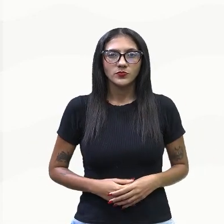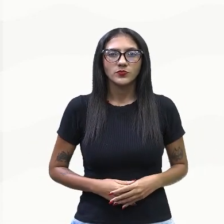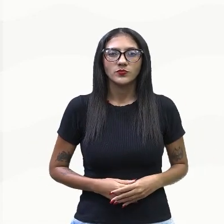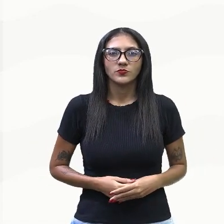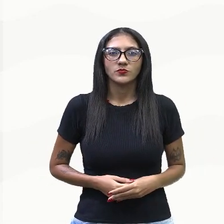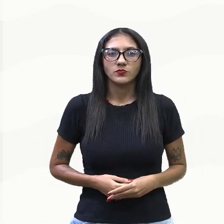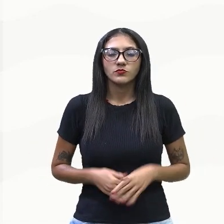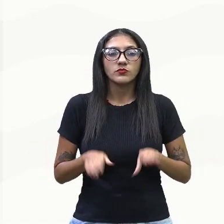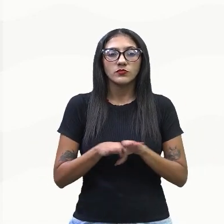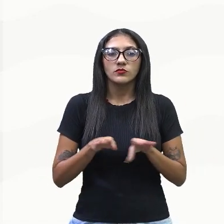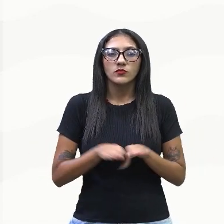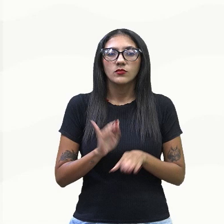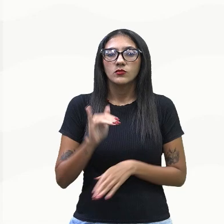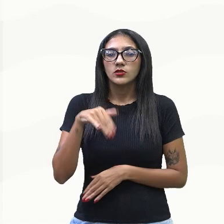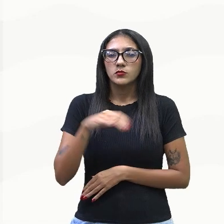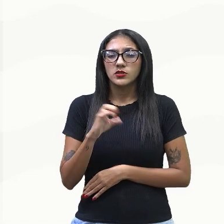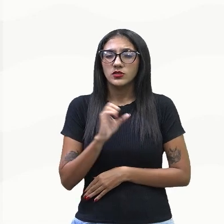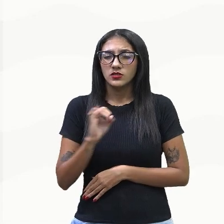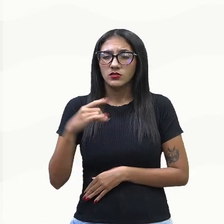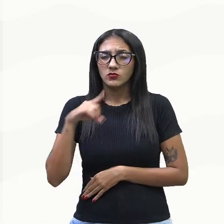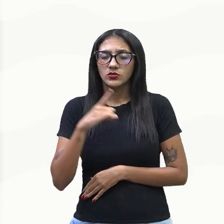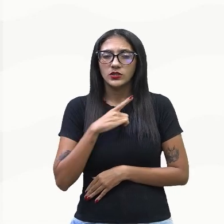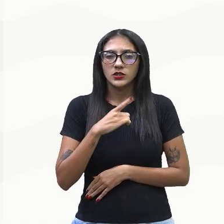seu IMC chegou a